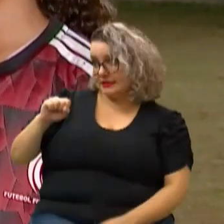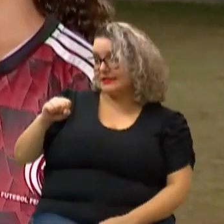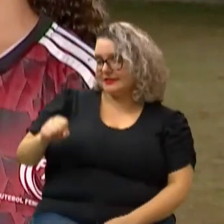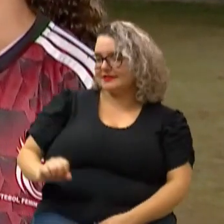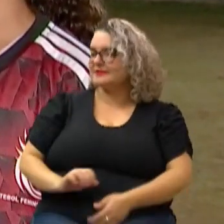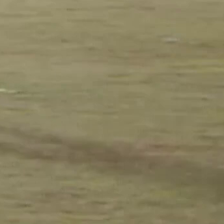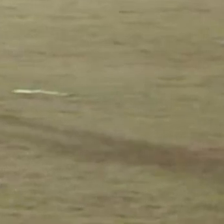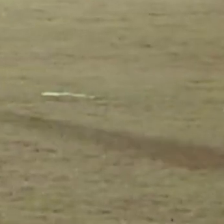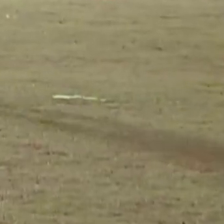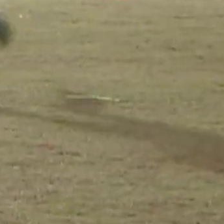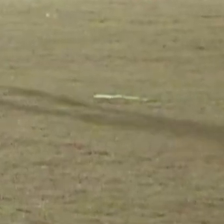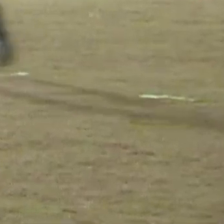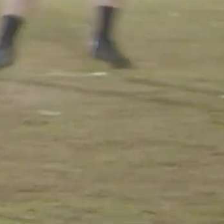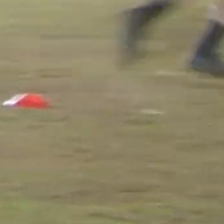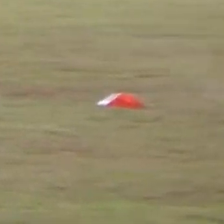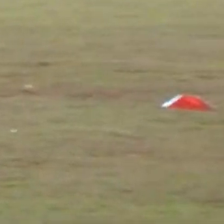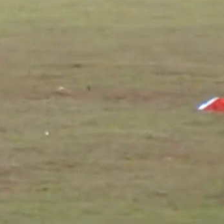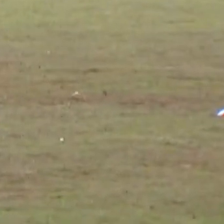atacante? Sim.